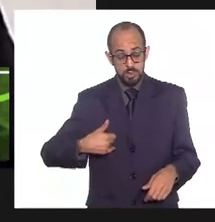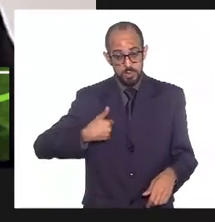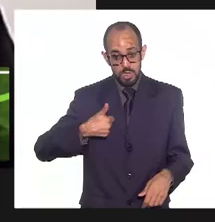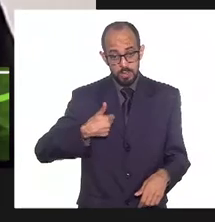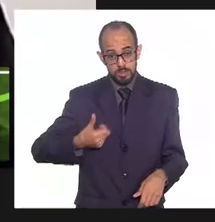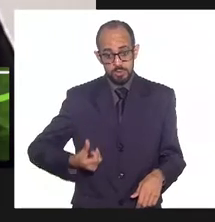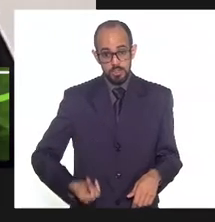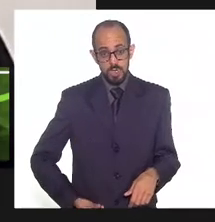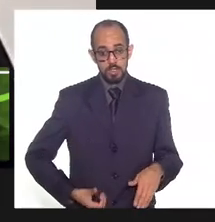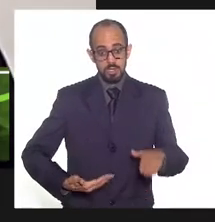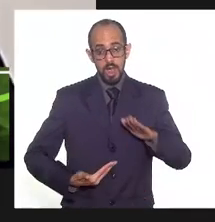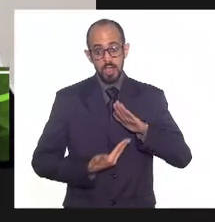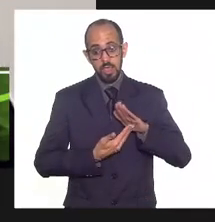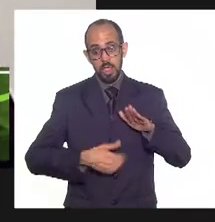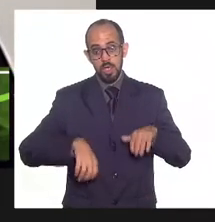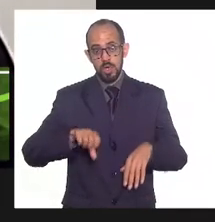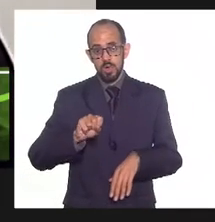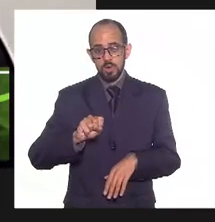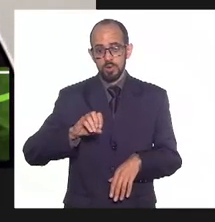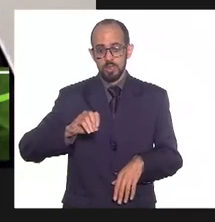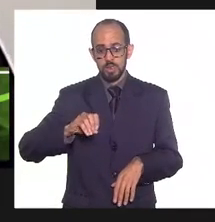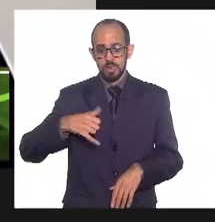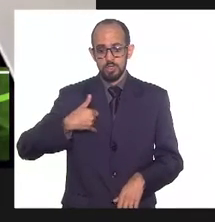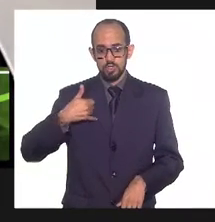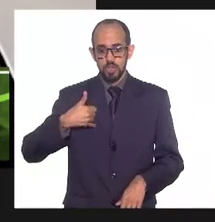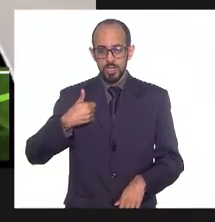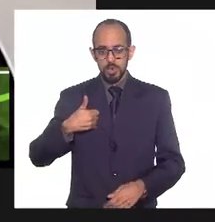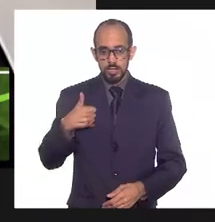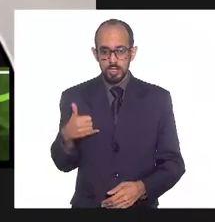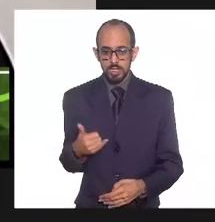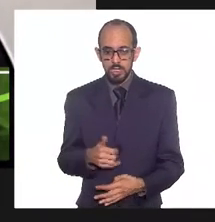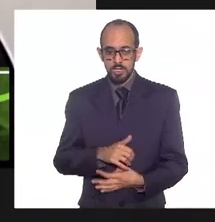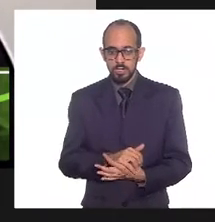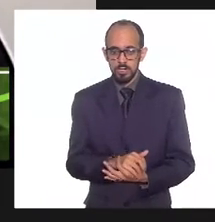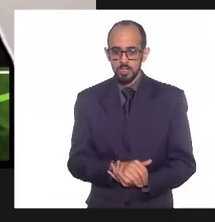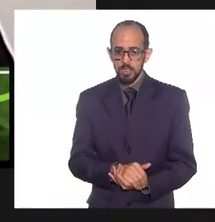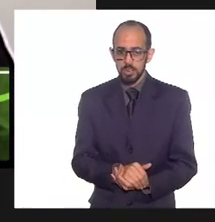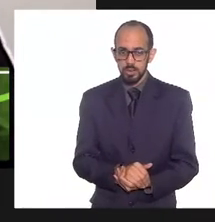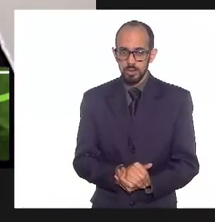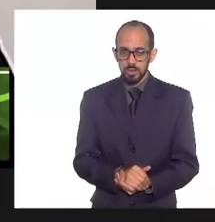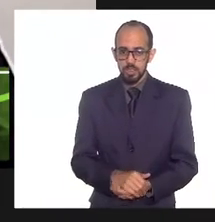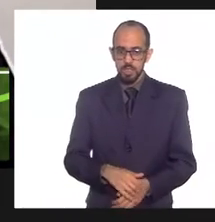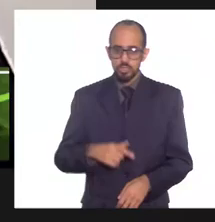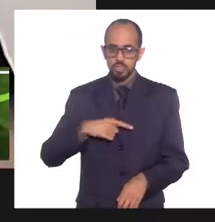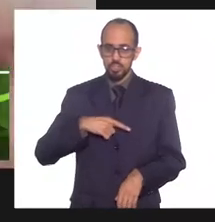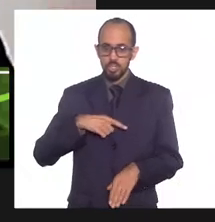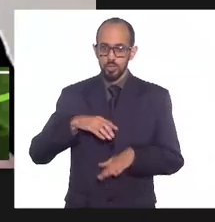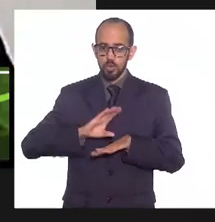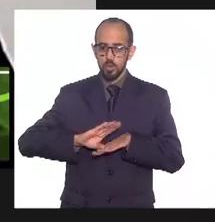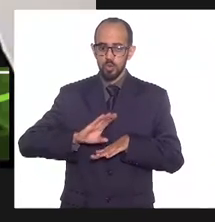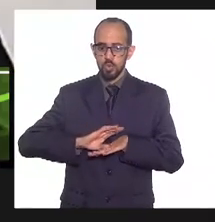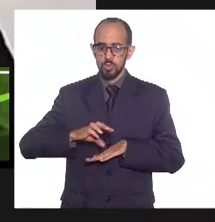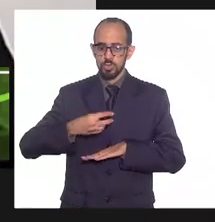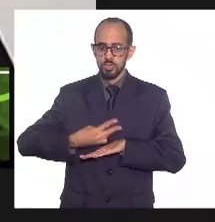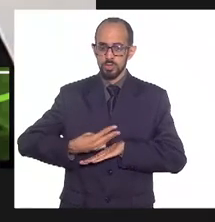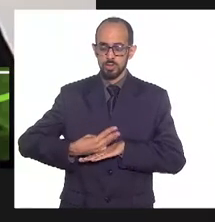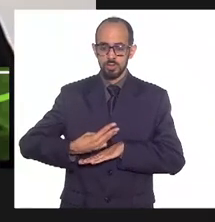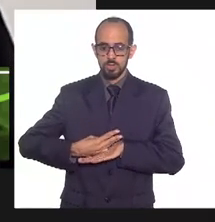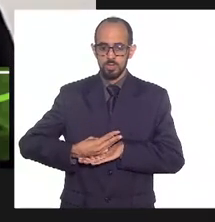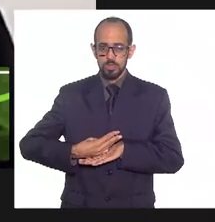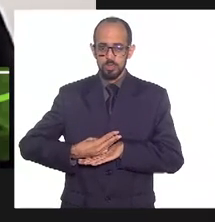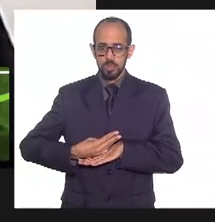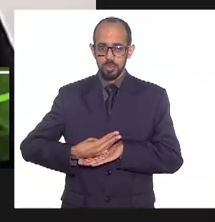aos 80 anos enfim nós temos um curso lá para a terceira idade temos um temos um espectro